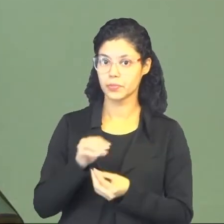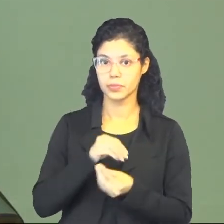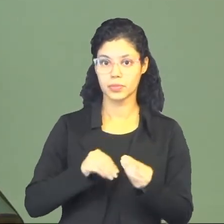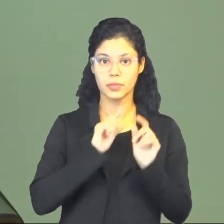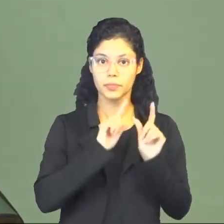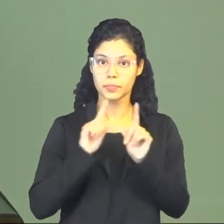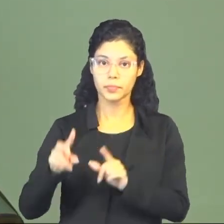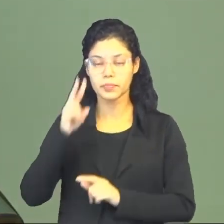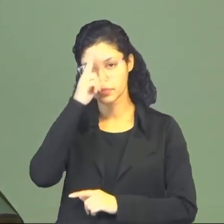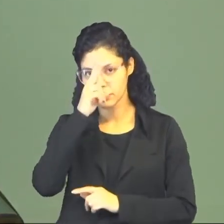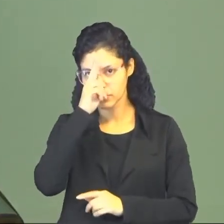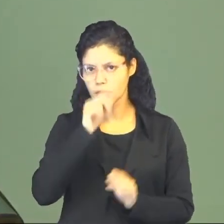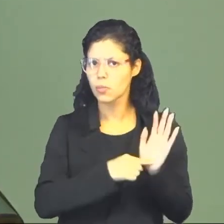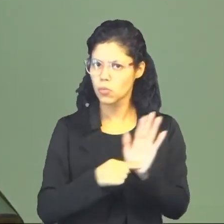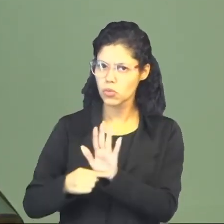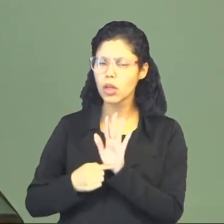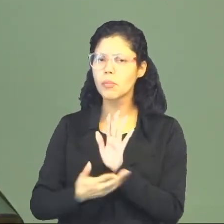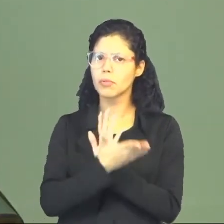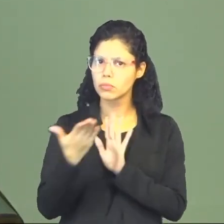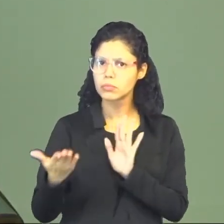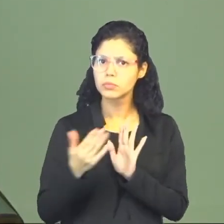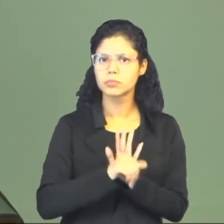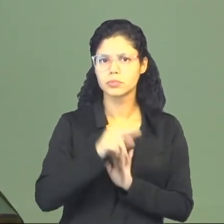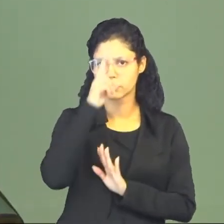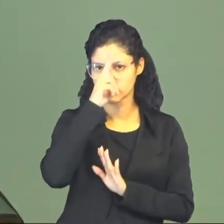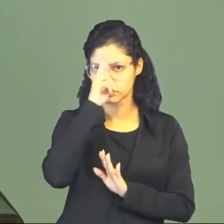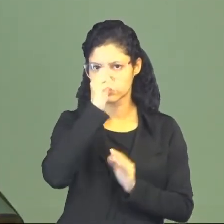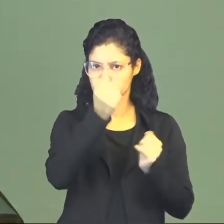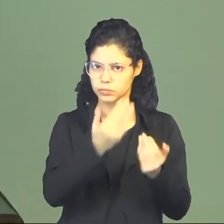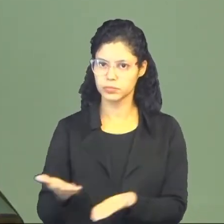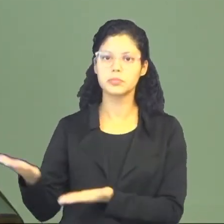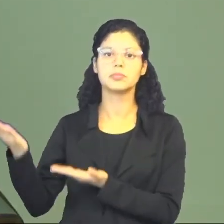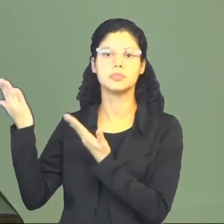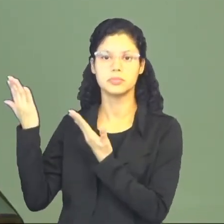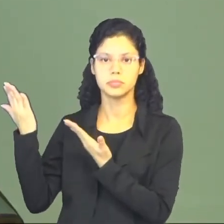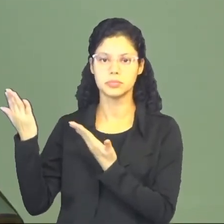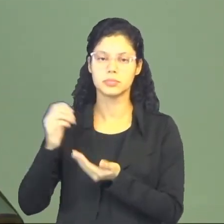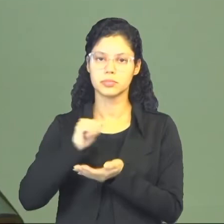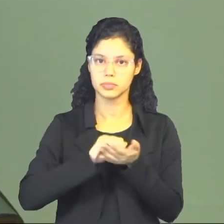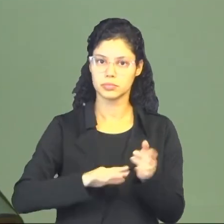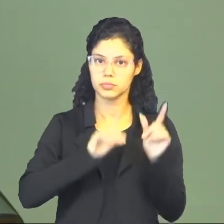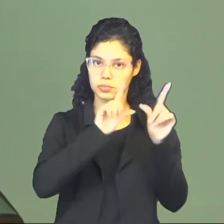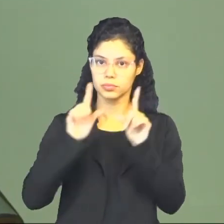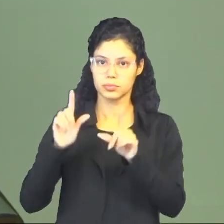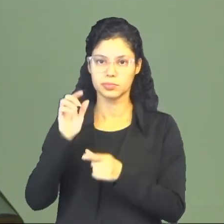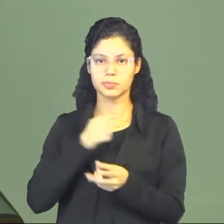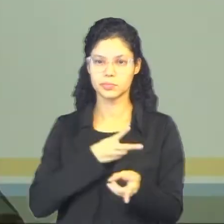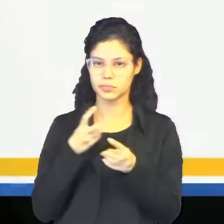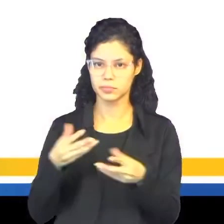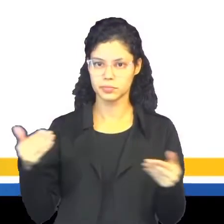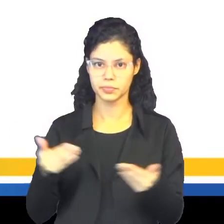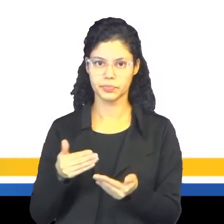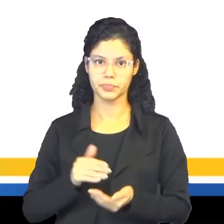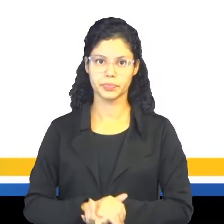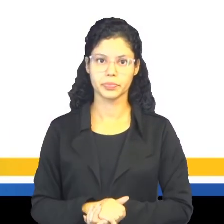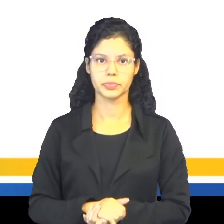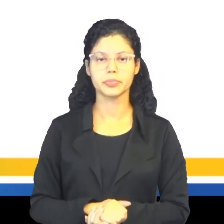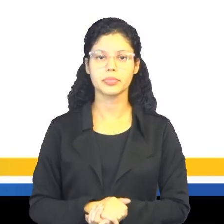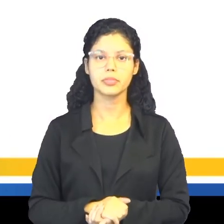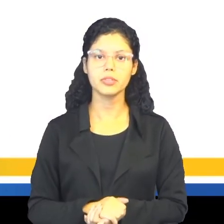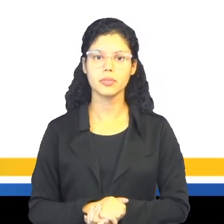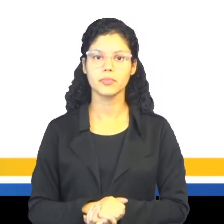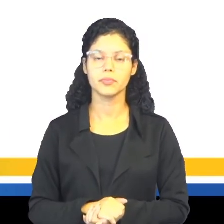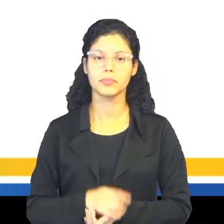uma tirinha Lembrando que eu mostrei ela na telinha para você vamos só lembrar olha na telinha comigo essa tirinha Que Nós Vamos explorar agora vamos lá